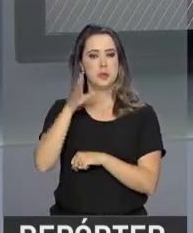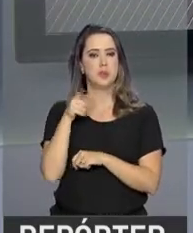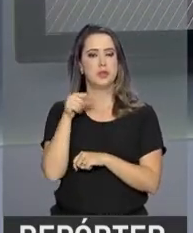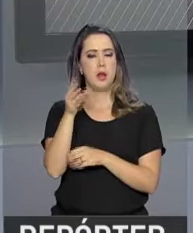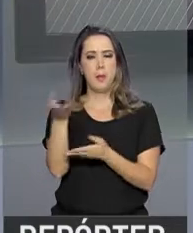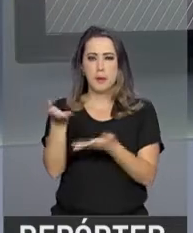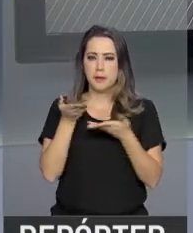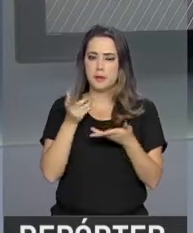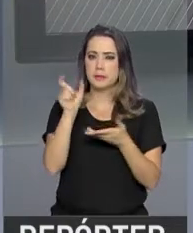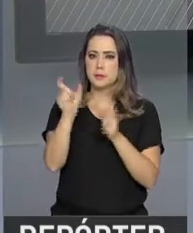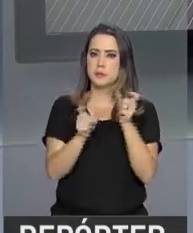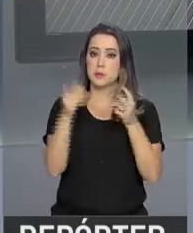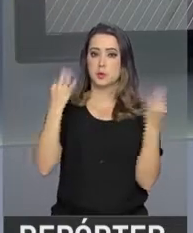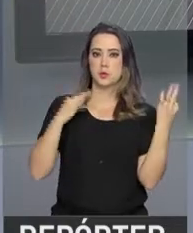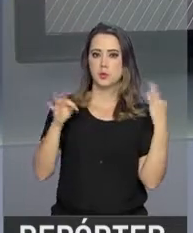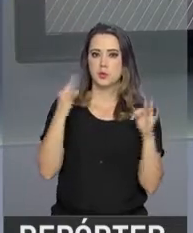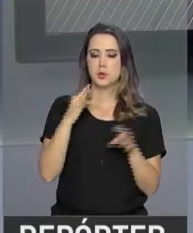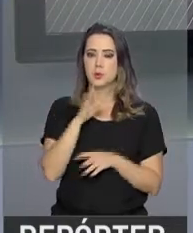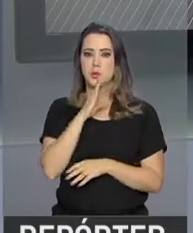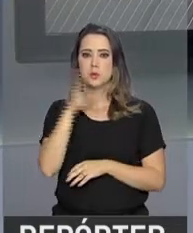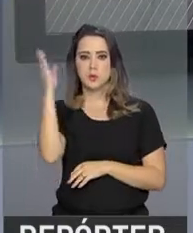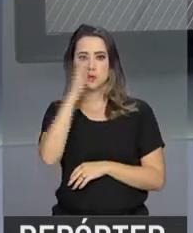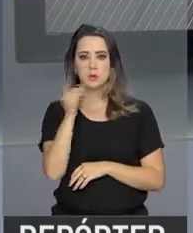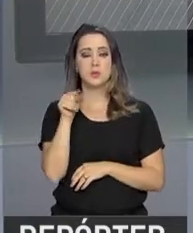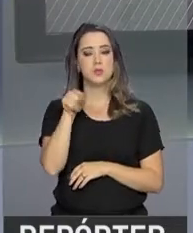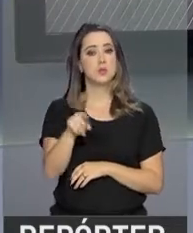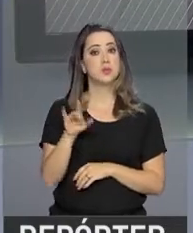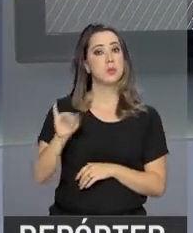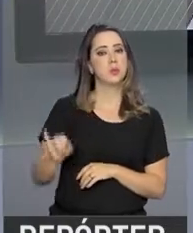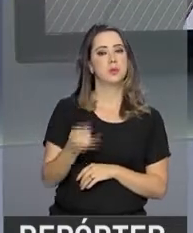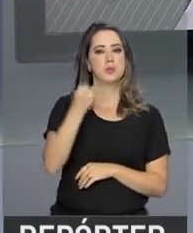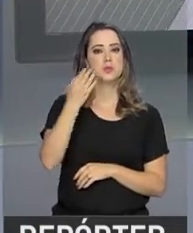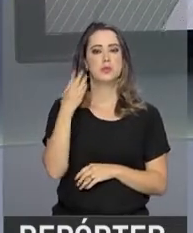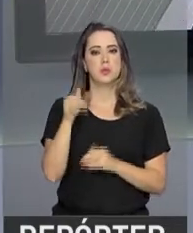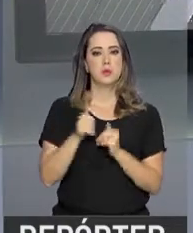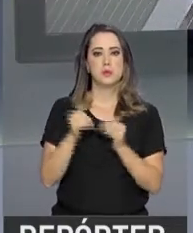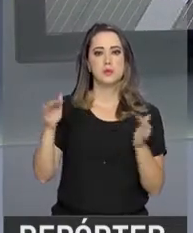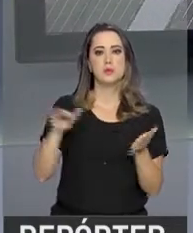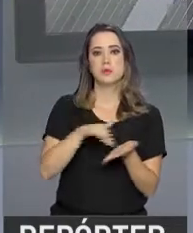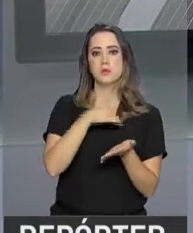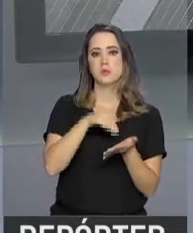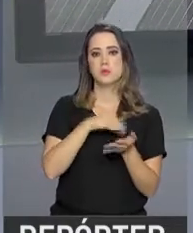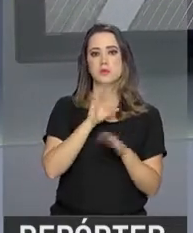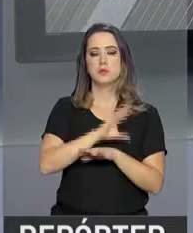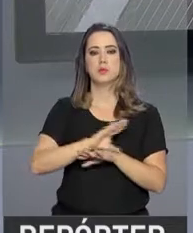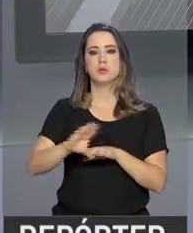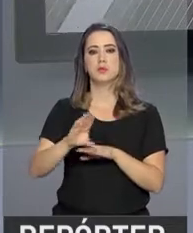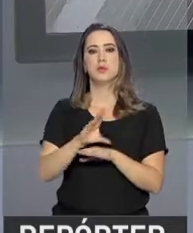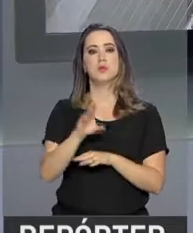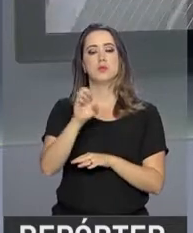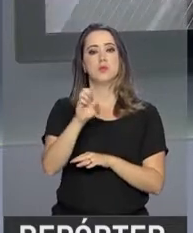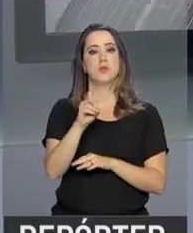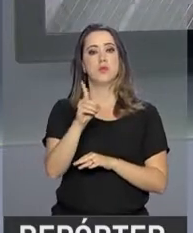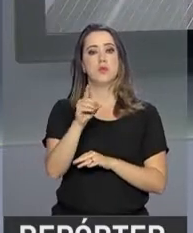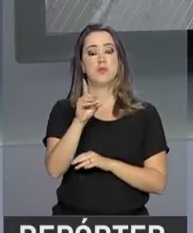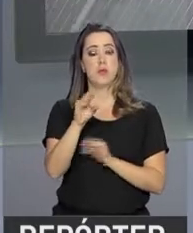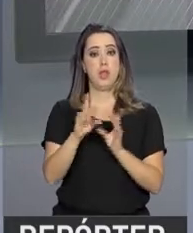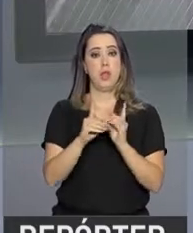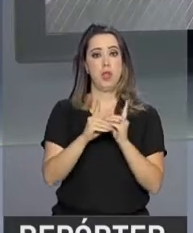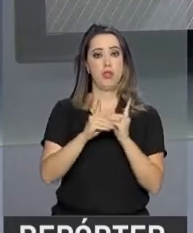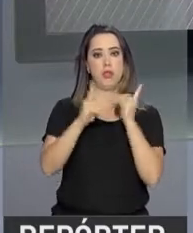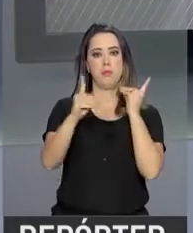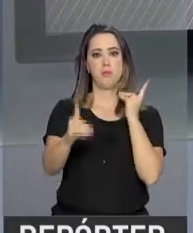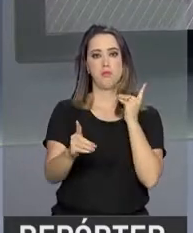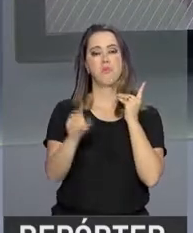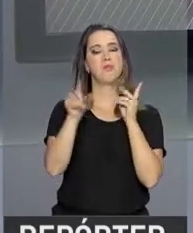os turistas que vêm conhecer o nosso brasil pois essa é a sua chance estão abertas as inscrições para um curso a distância sobre